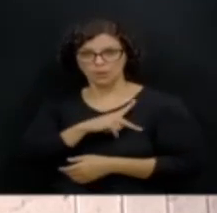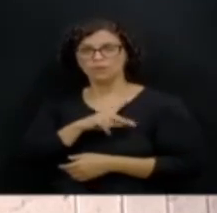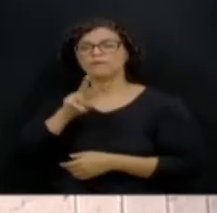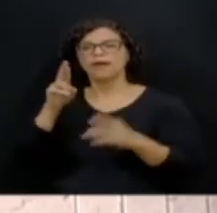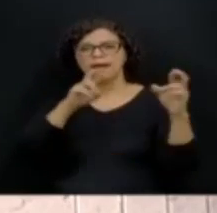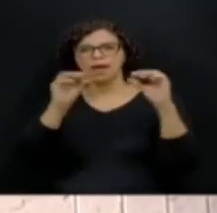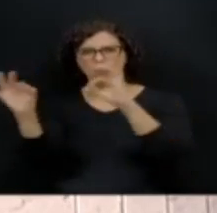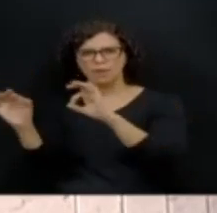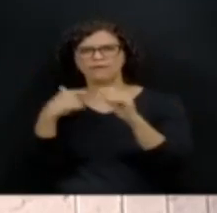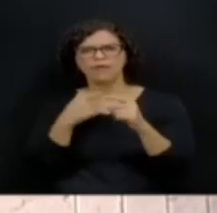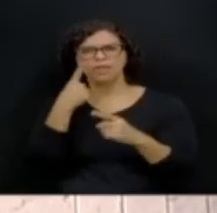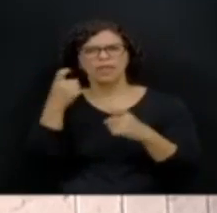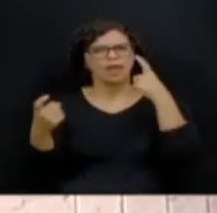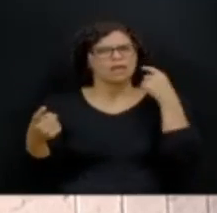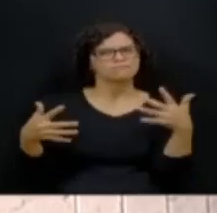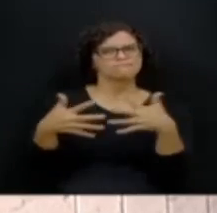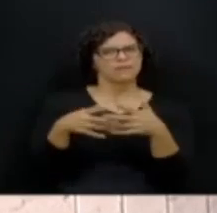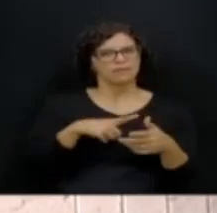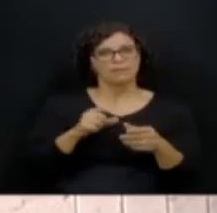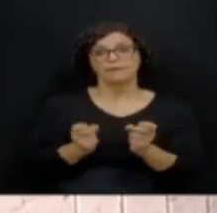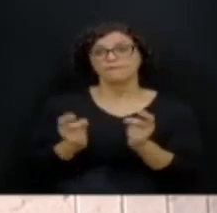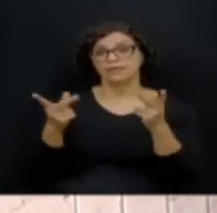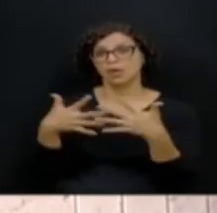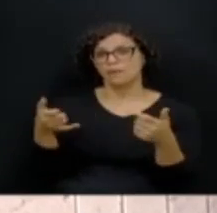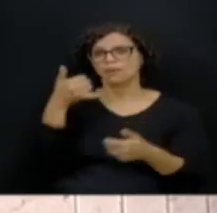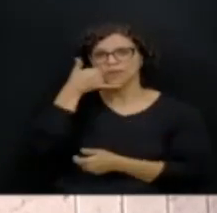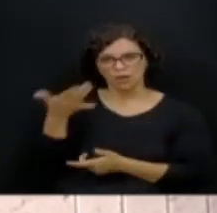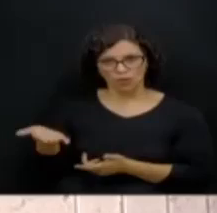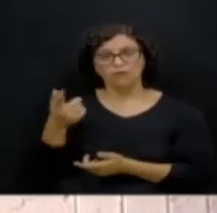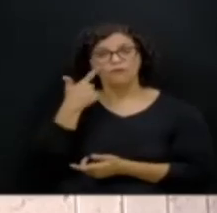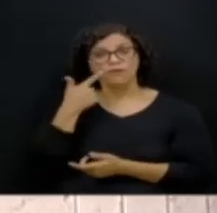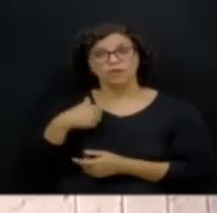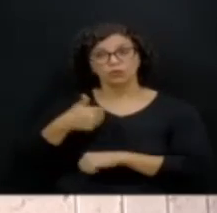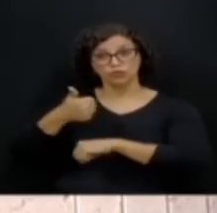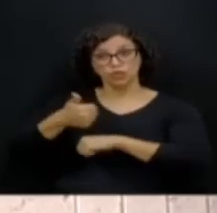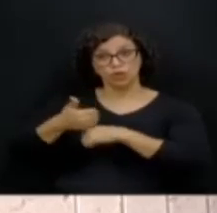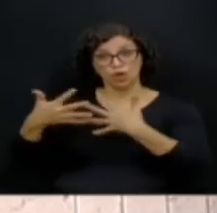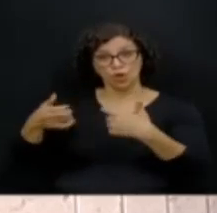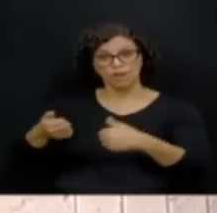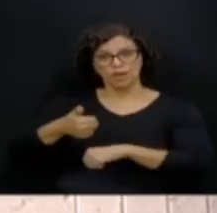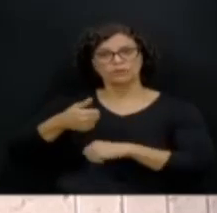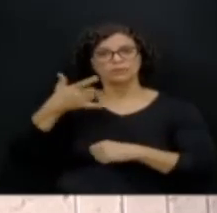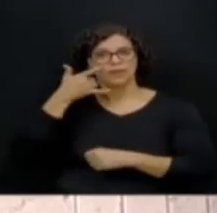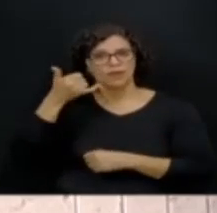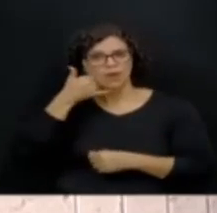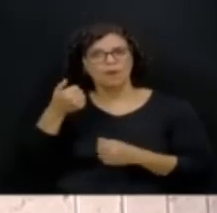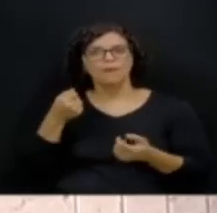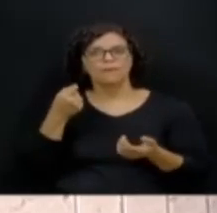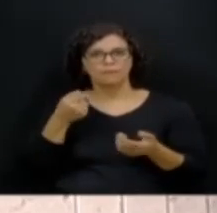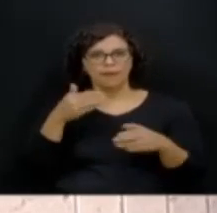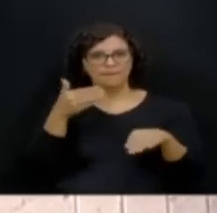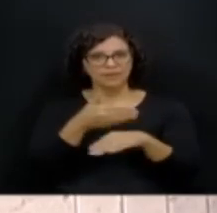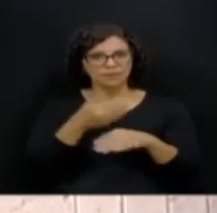vai acompanhar o conflito de interesses ocorrido na venda da Copel Telecom. Uma vez que um diretor da Copel Telecom participou da